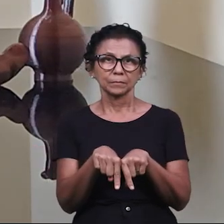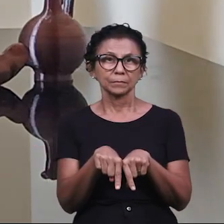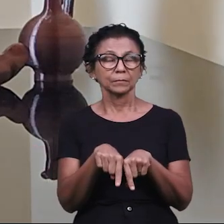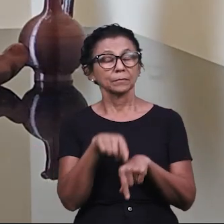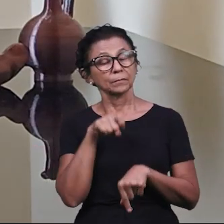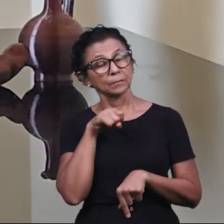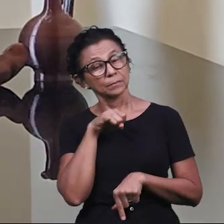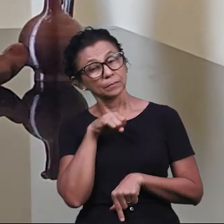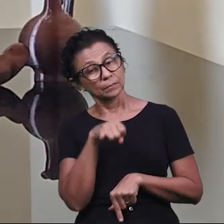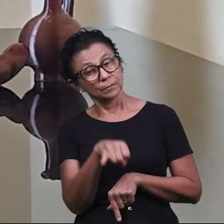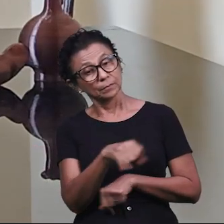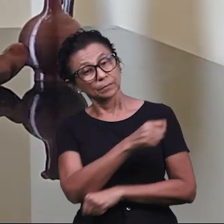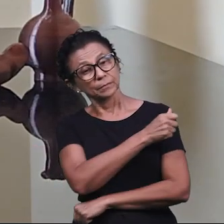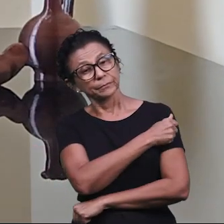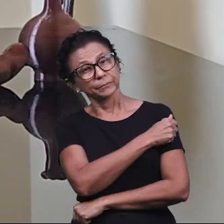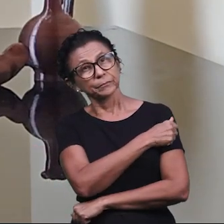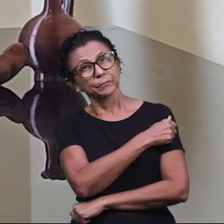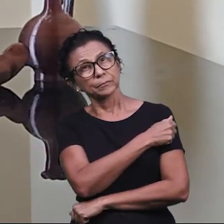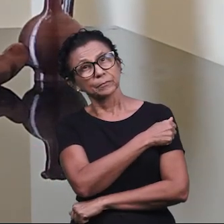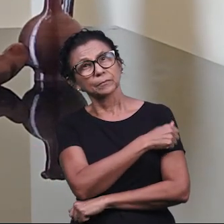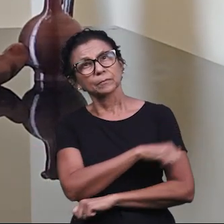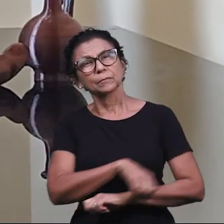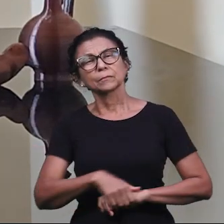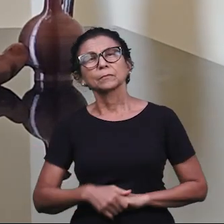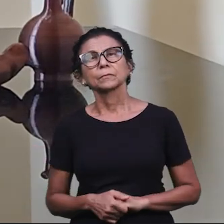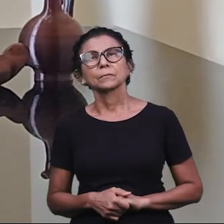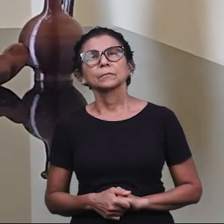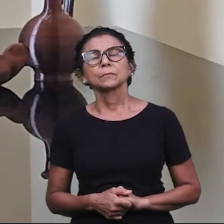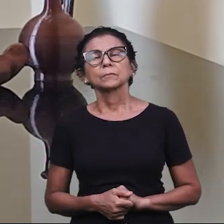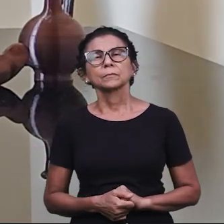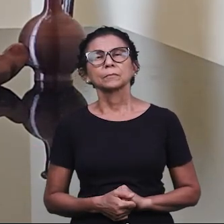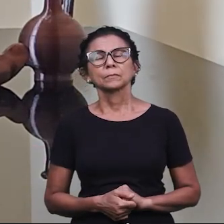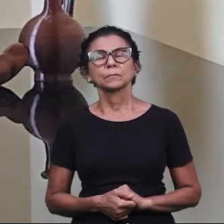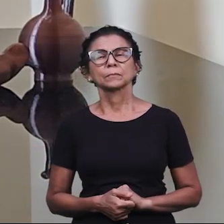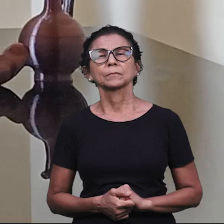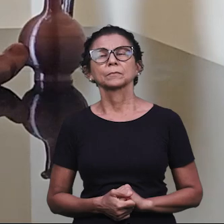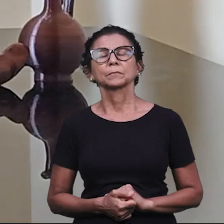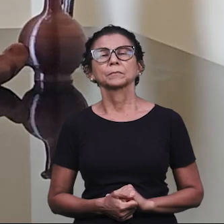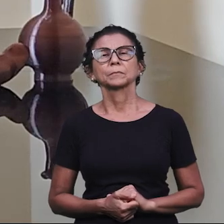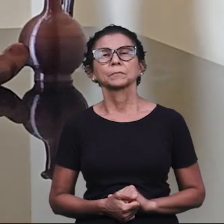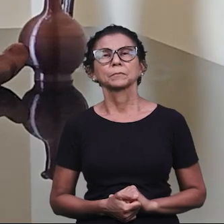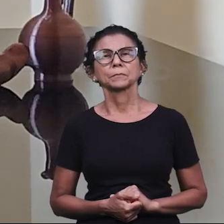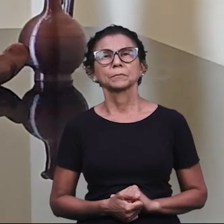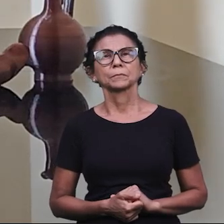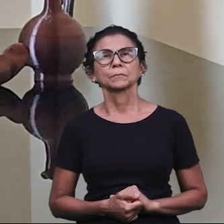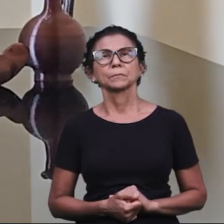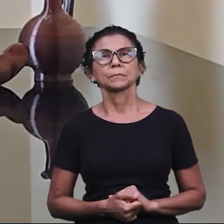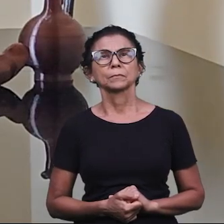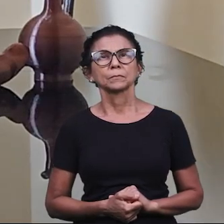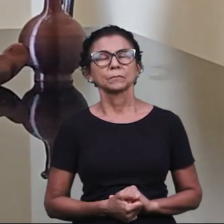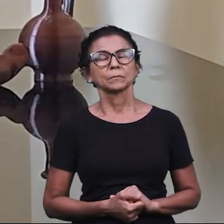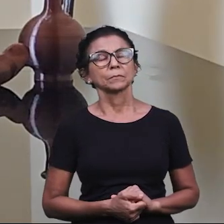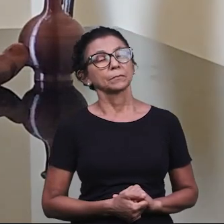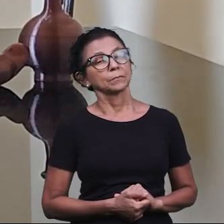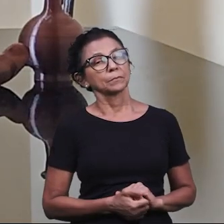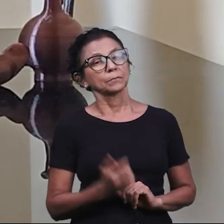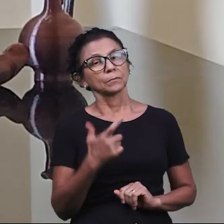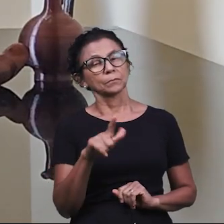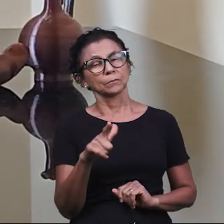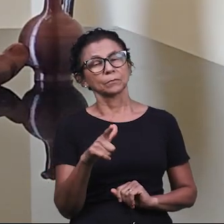Supondo que é um aluno, né, que fica junto com os demais da sala, é necessária uma professora de